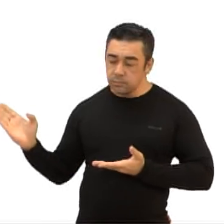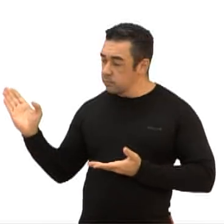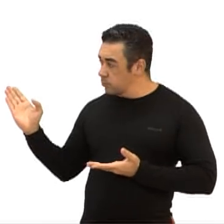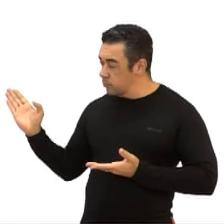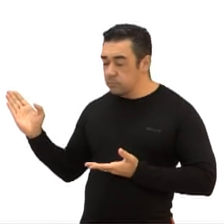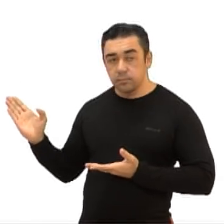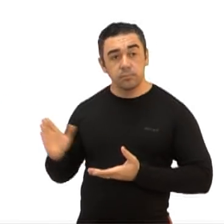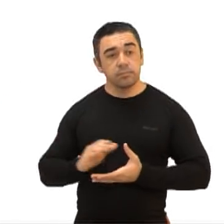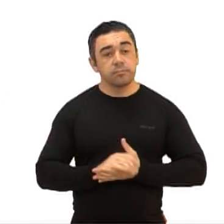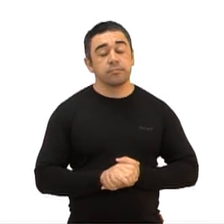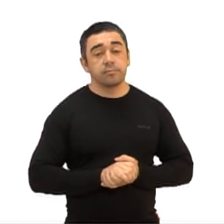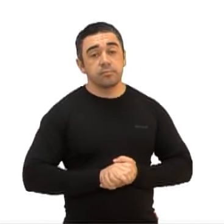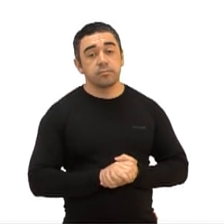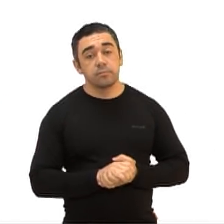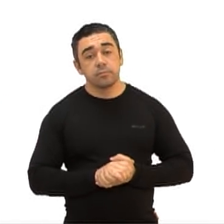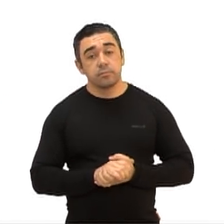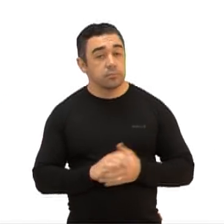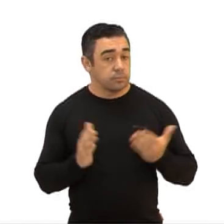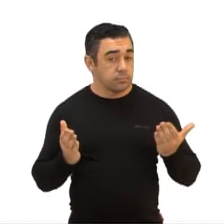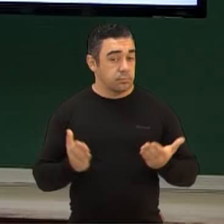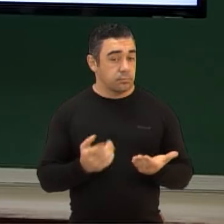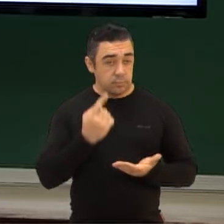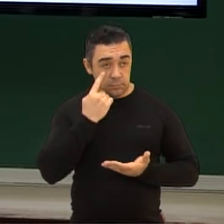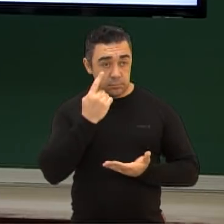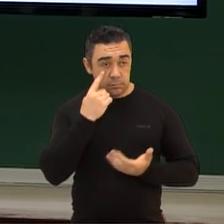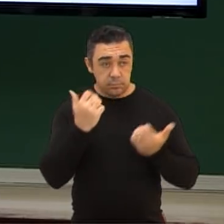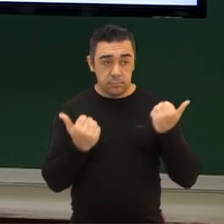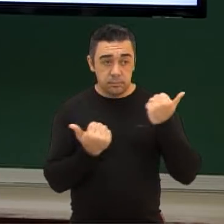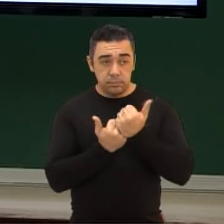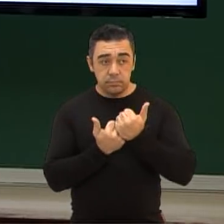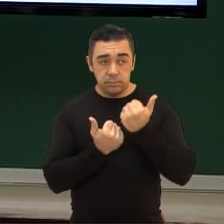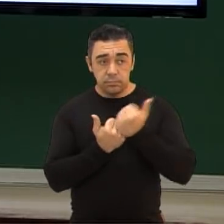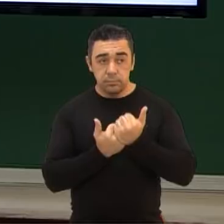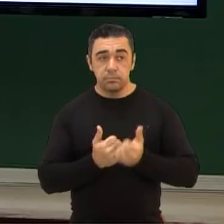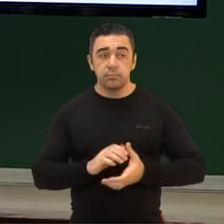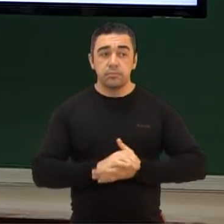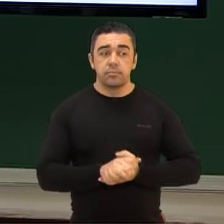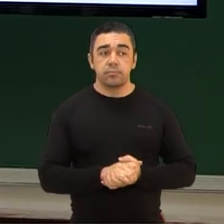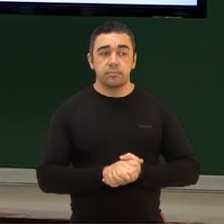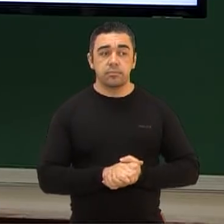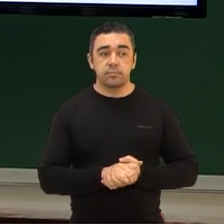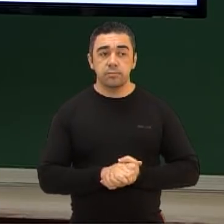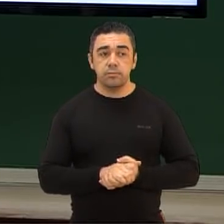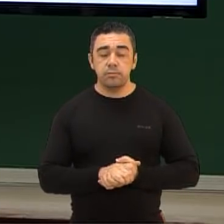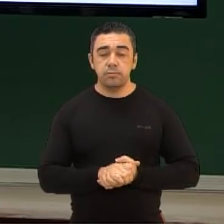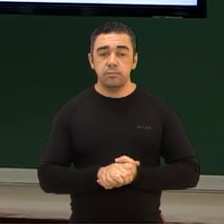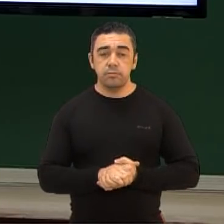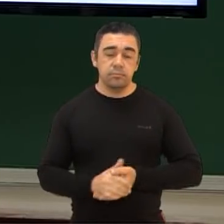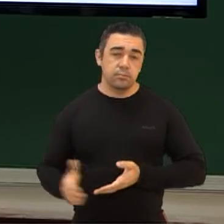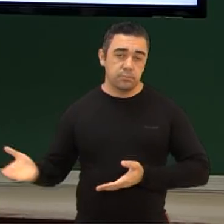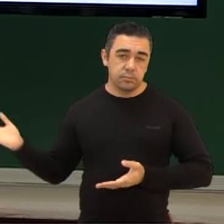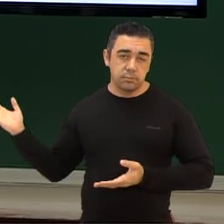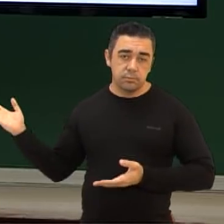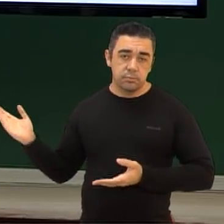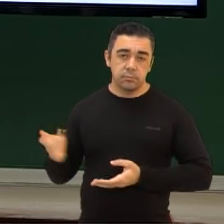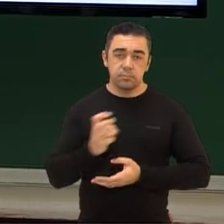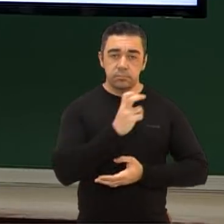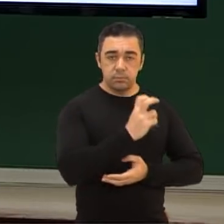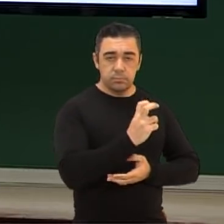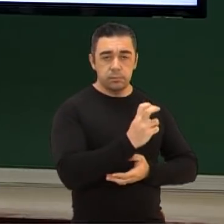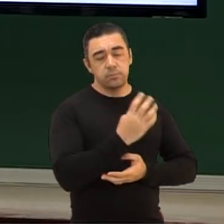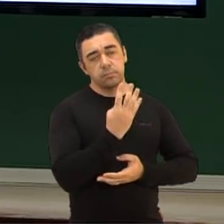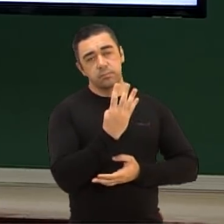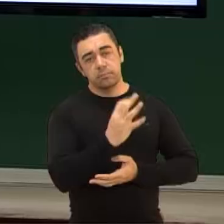que o nosso x é igual a 18. Agora, vamos substituir. Então, 3 vezes 18, nós temos que